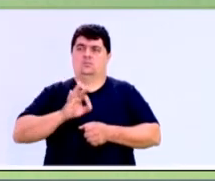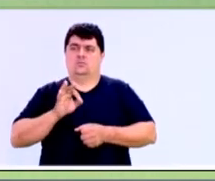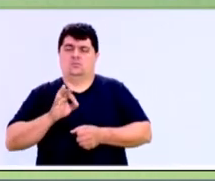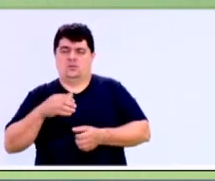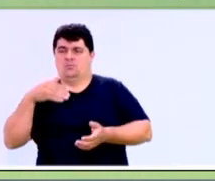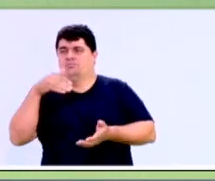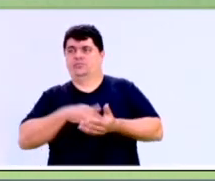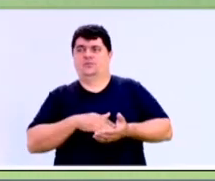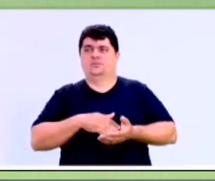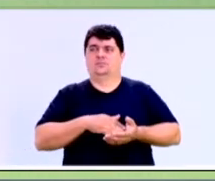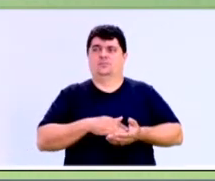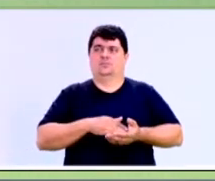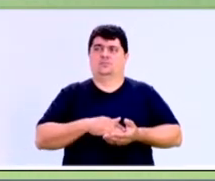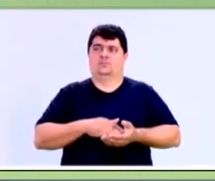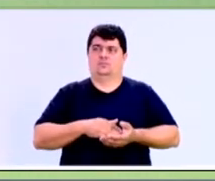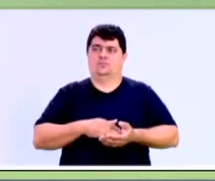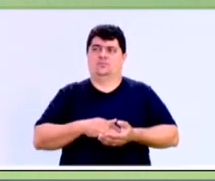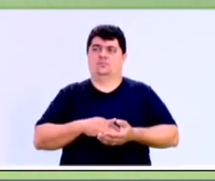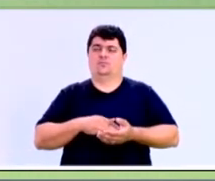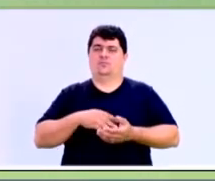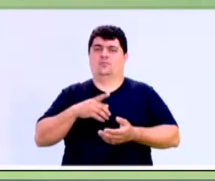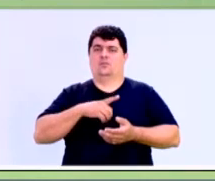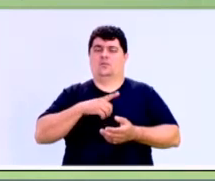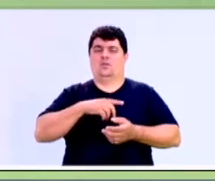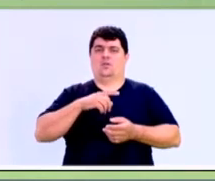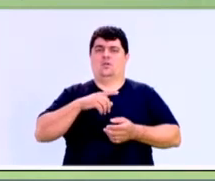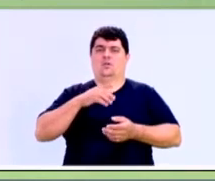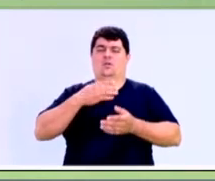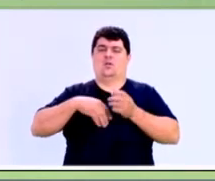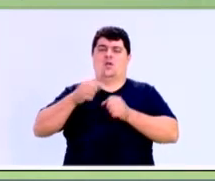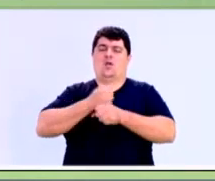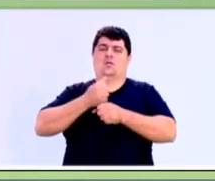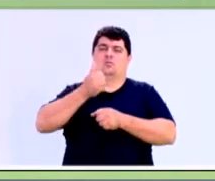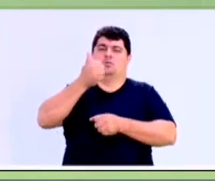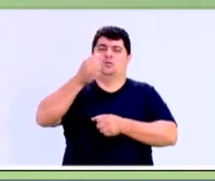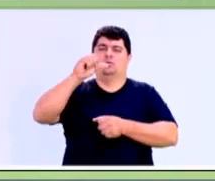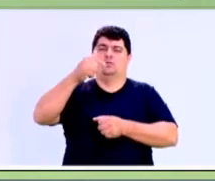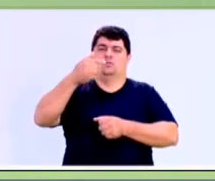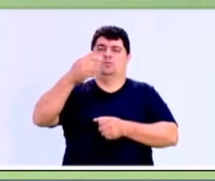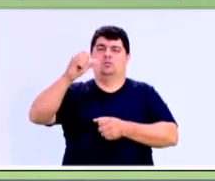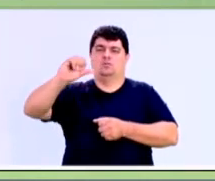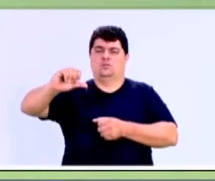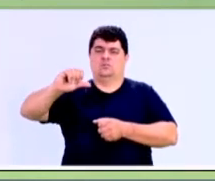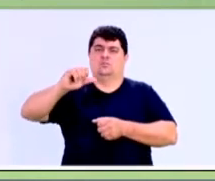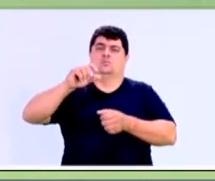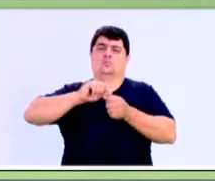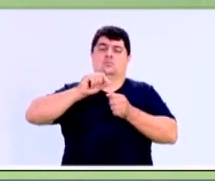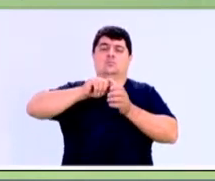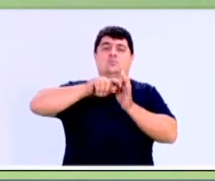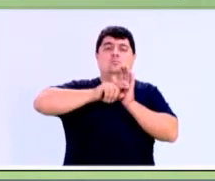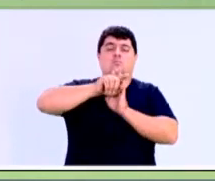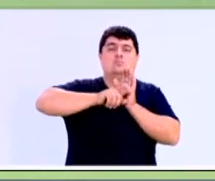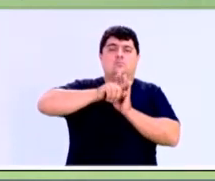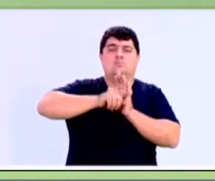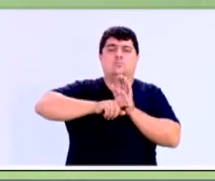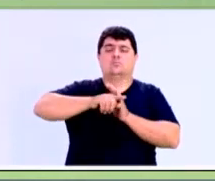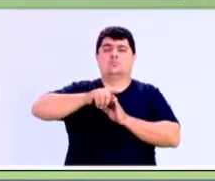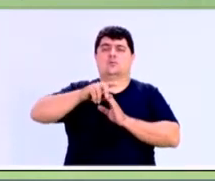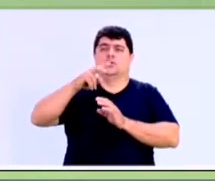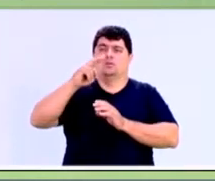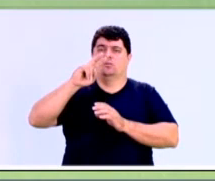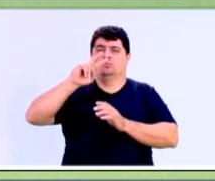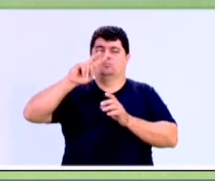Altman, Baida e Dias, né, em 1979. Esses autores trabalham com duas